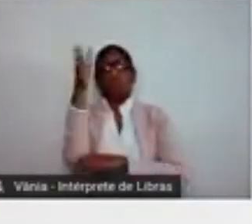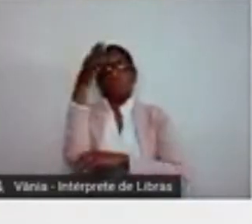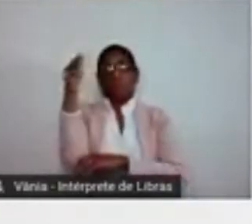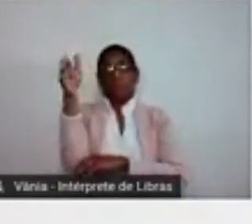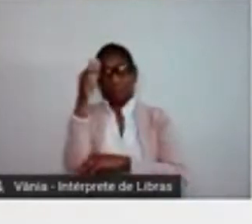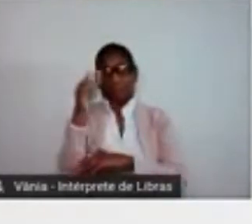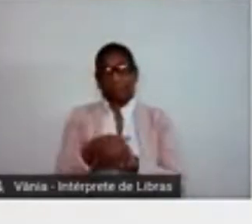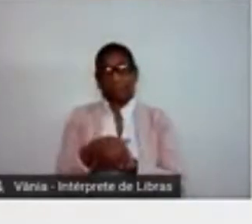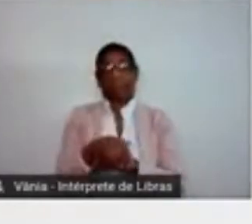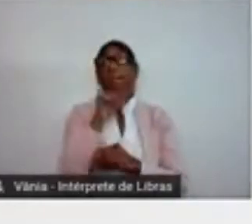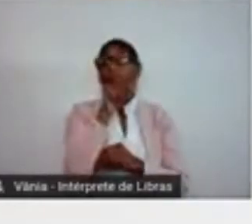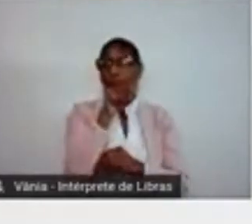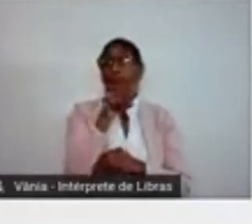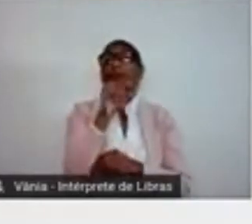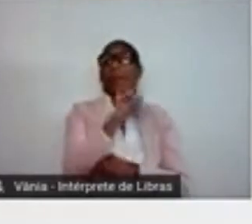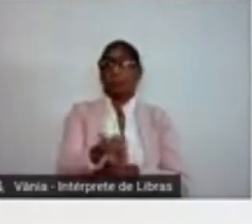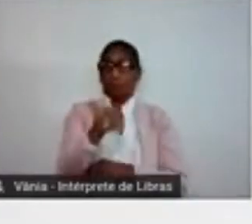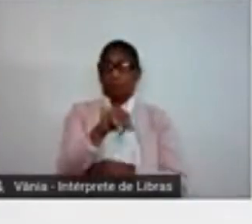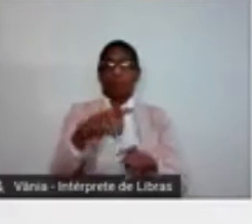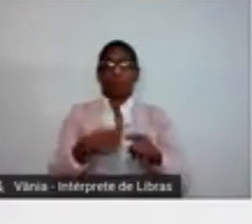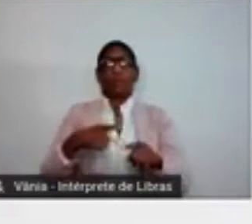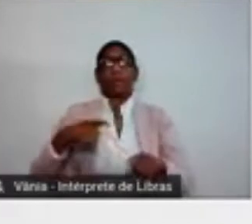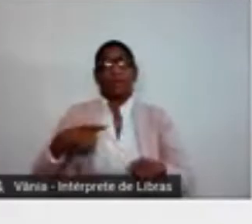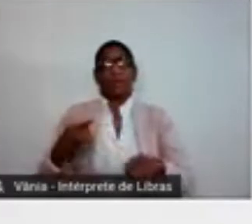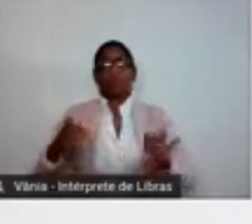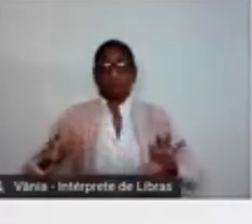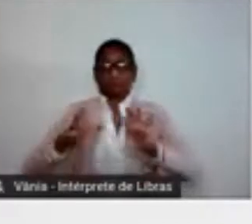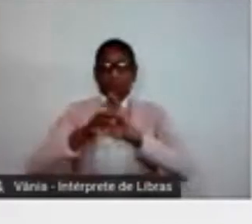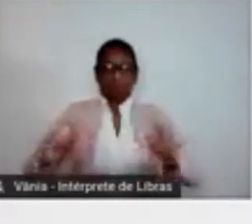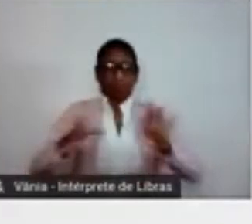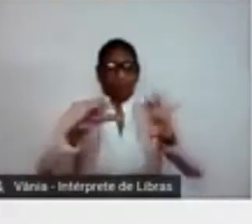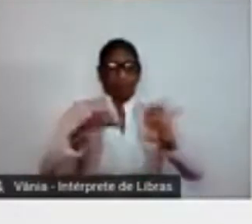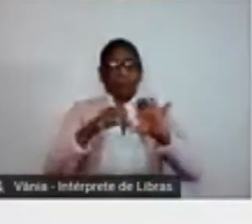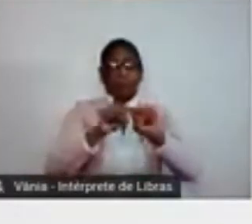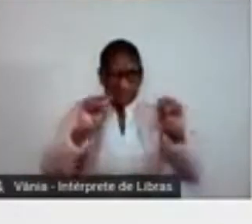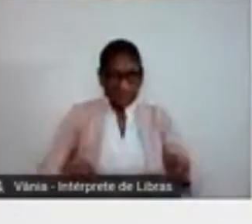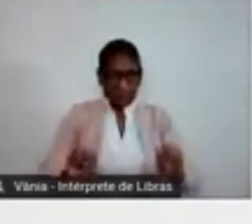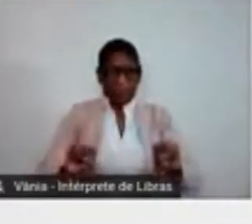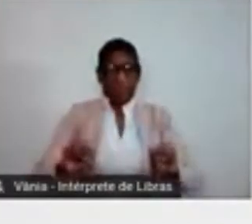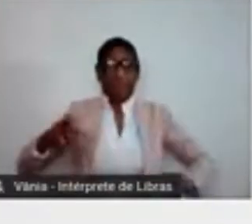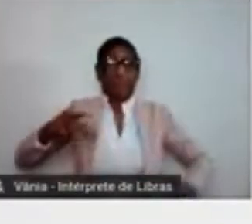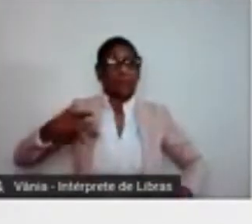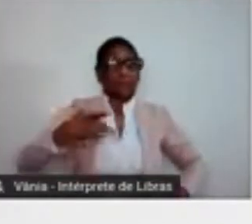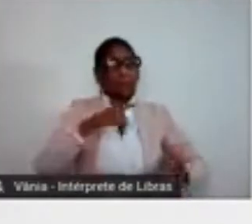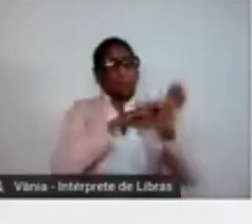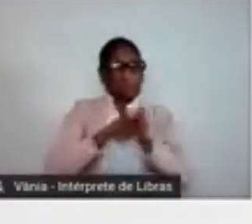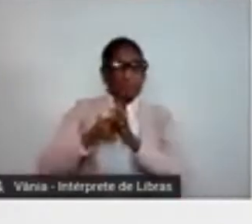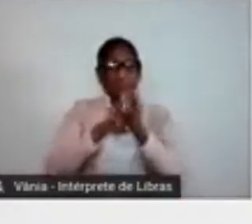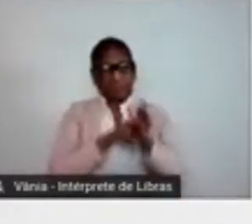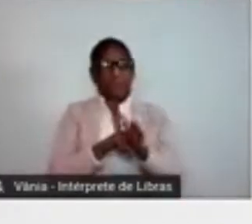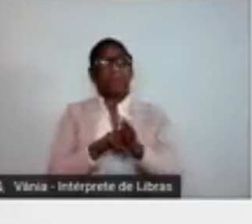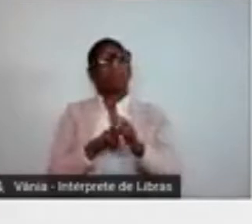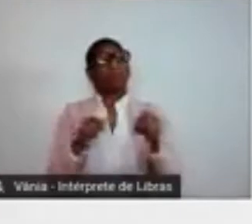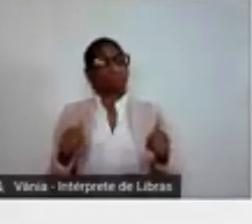que a Helene trouxe aqui, porque a gente tem um sistema de saúde que é integrado, né? A gente referencia